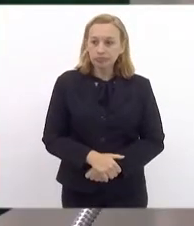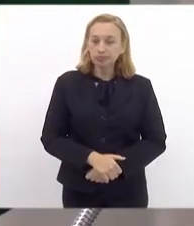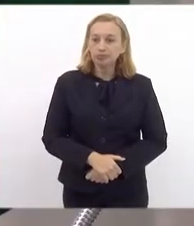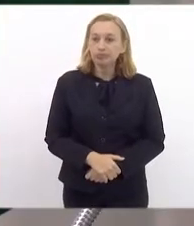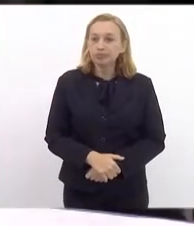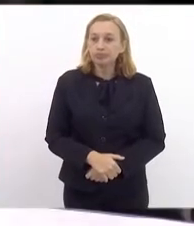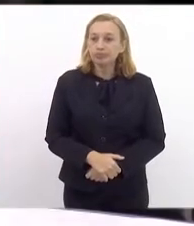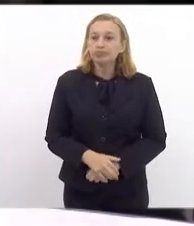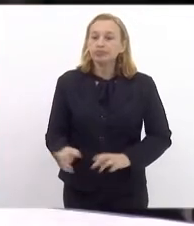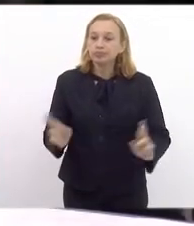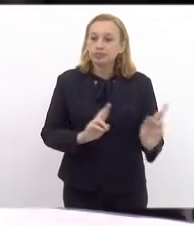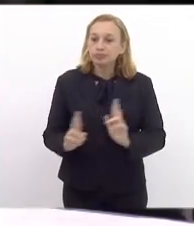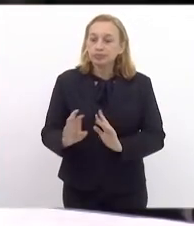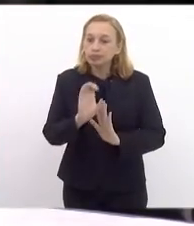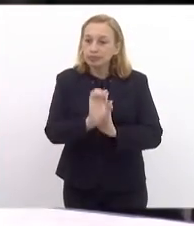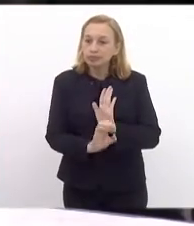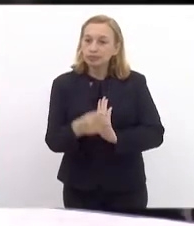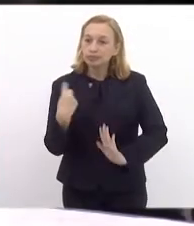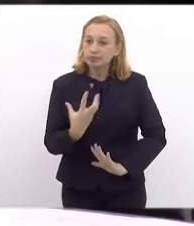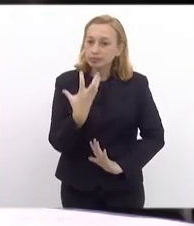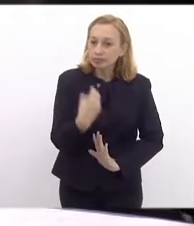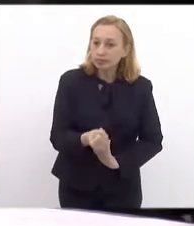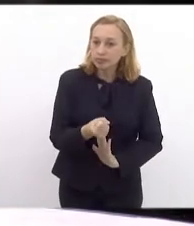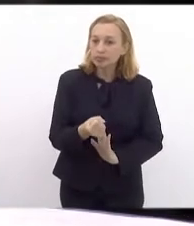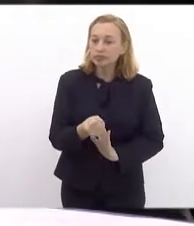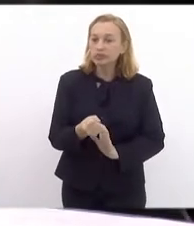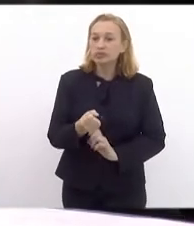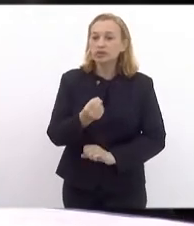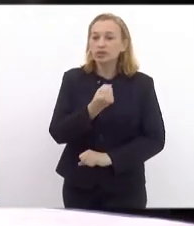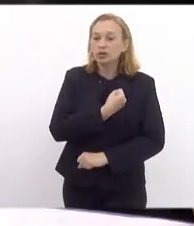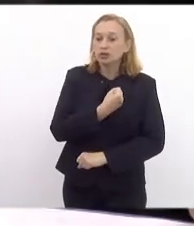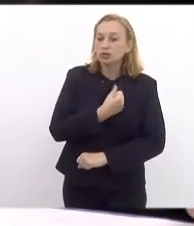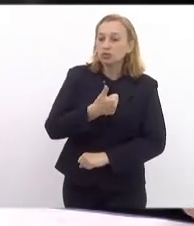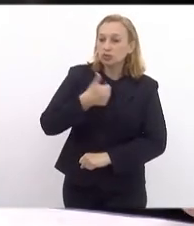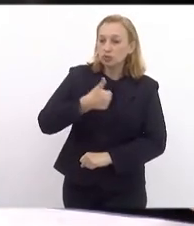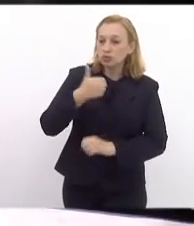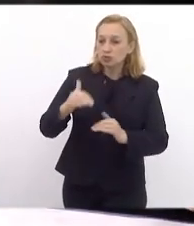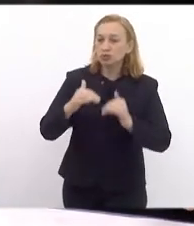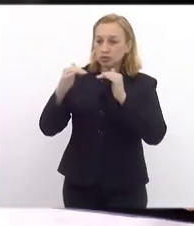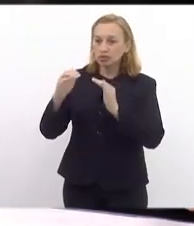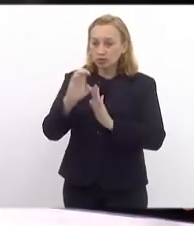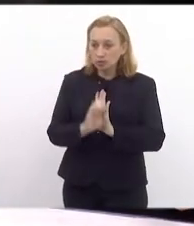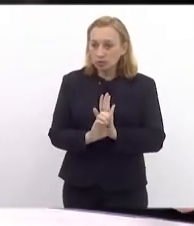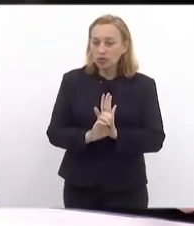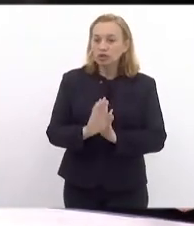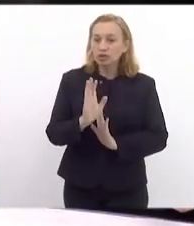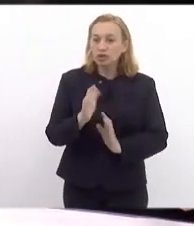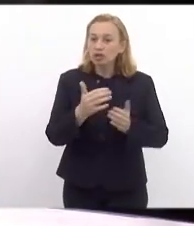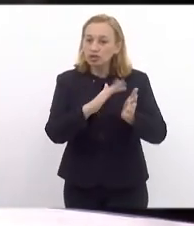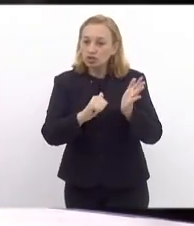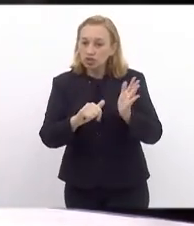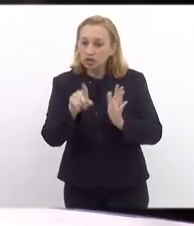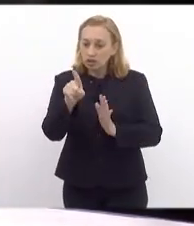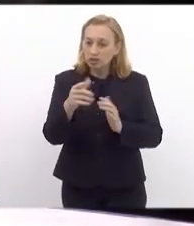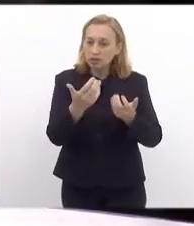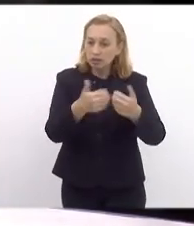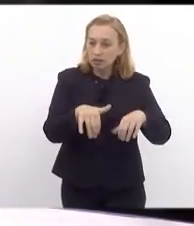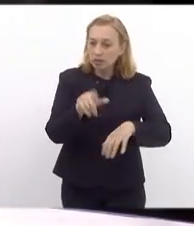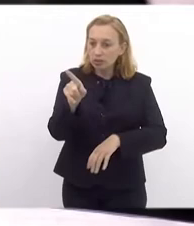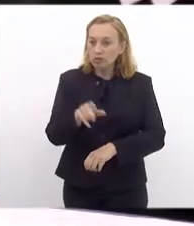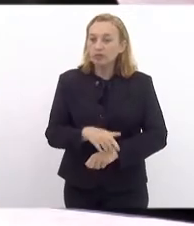em relação emenda a gente é favorável à super Silva um porque tira aquela questão de Petrópolis como a gente já já comentou aqui